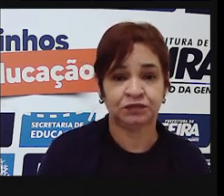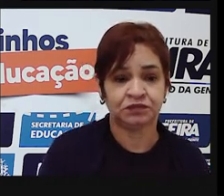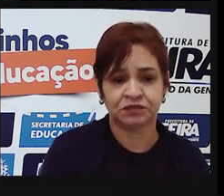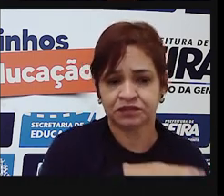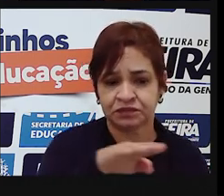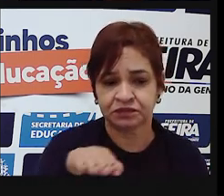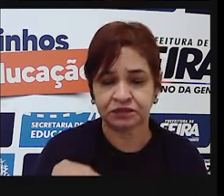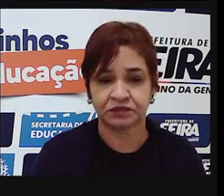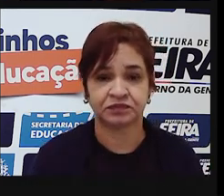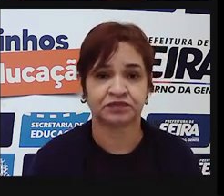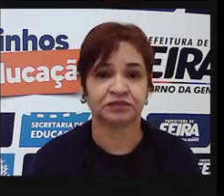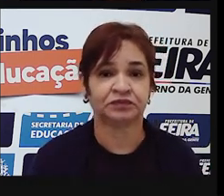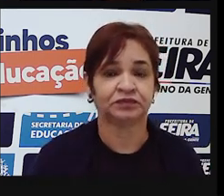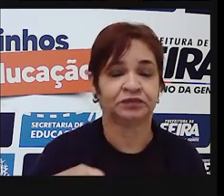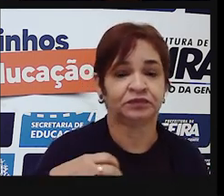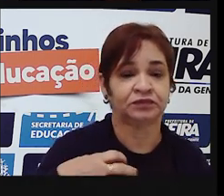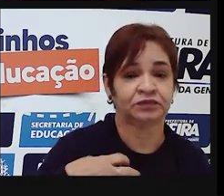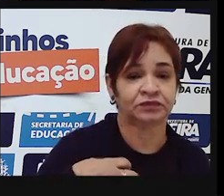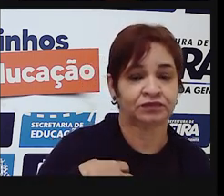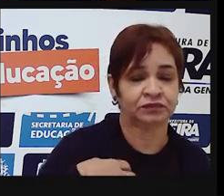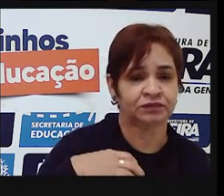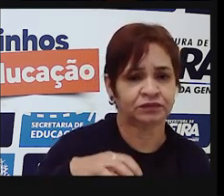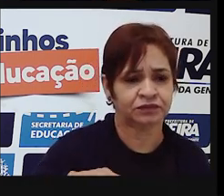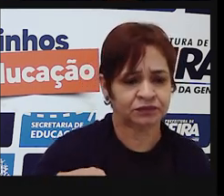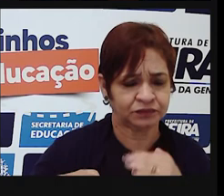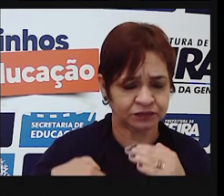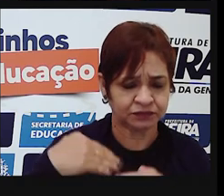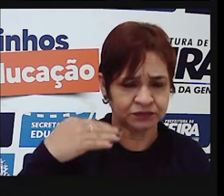É isso, quando a pessoa já tem